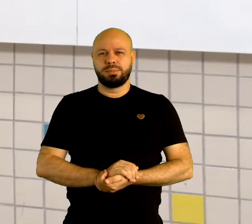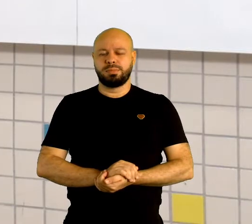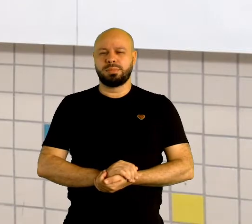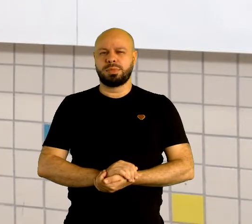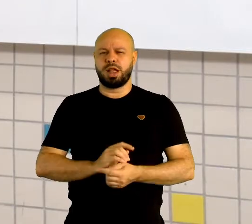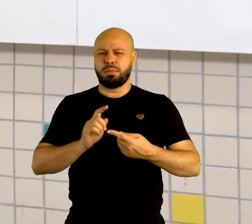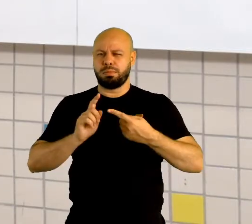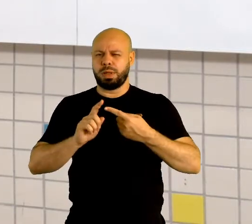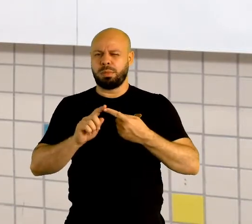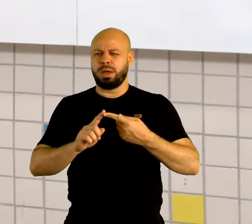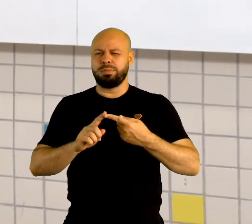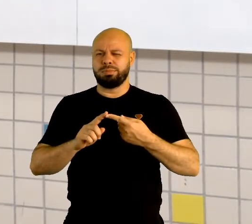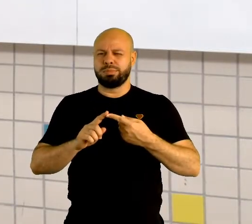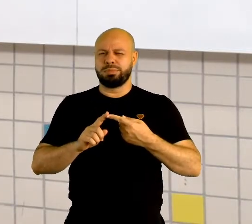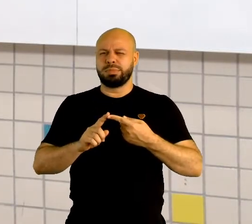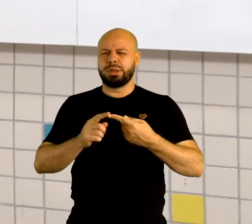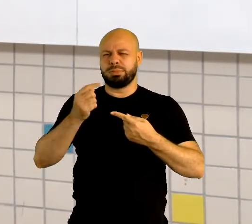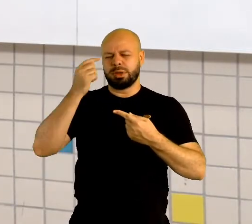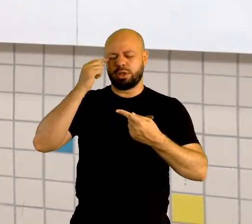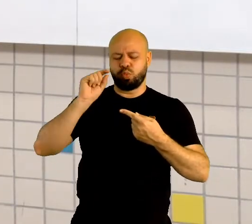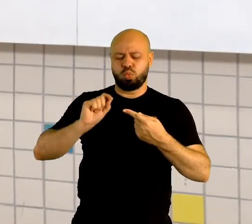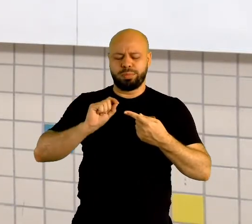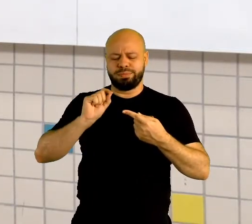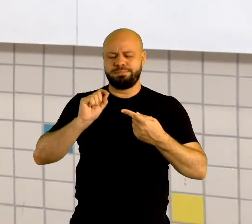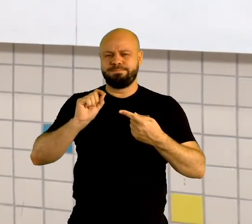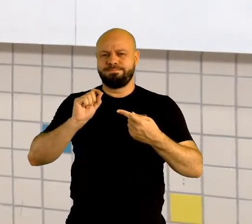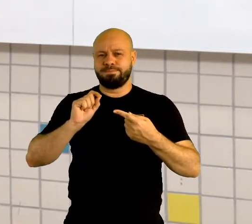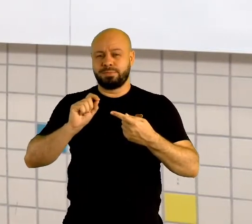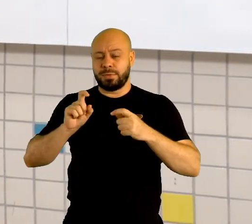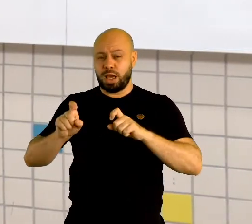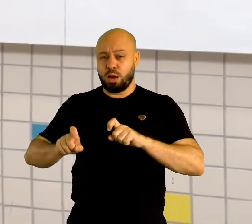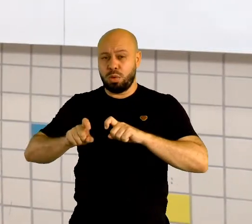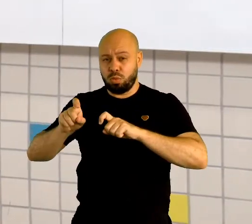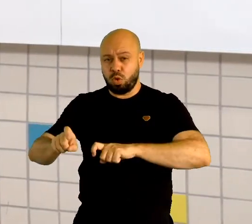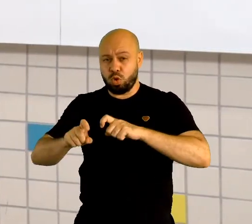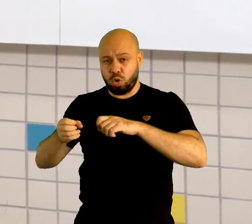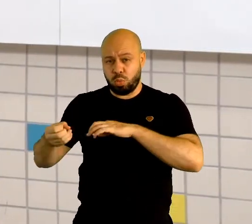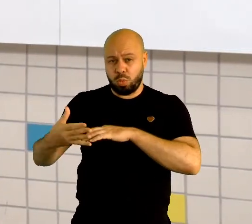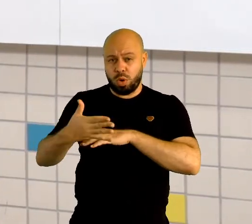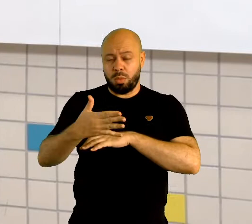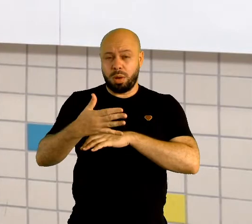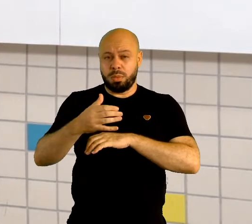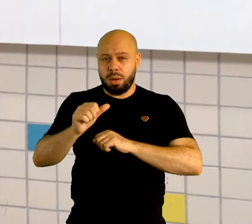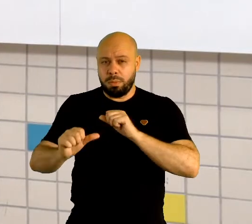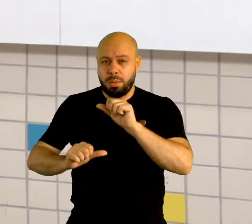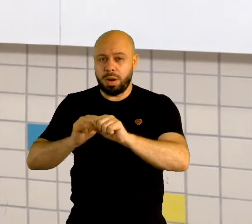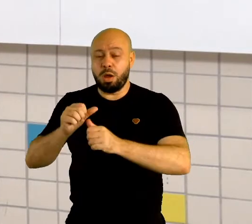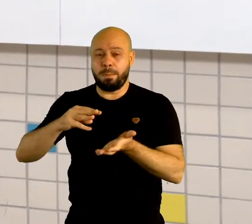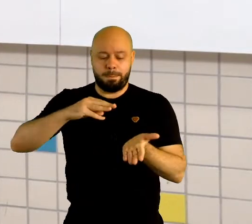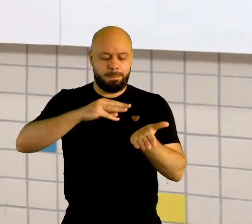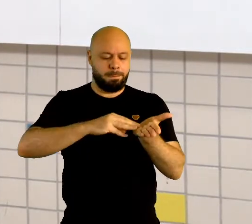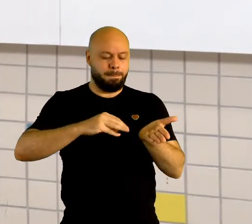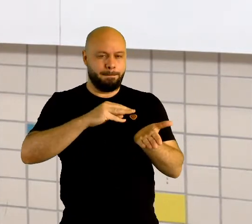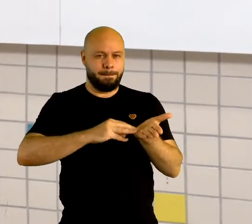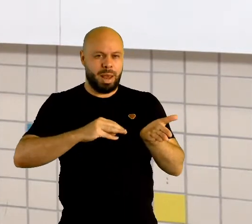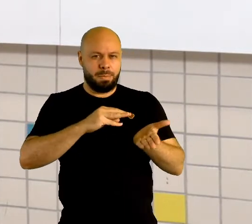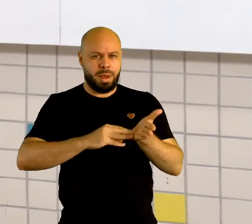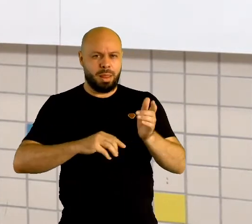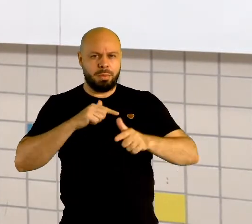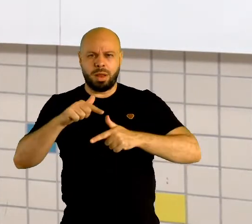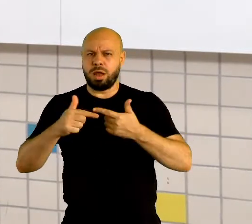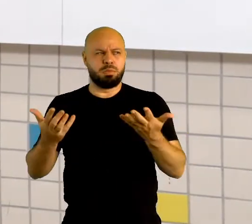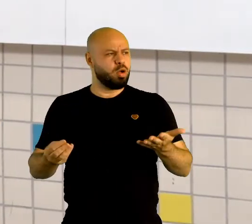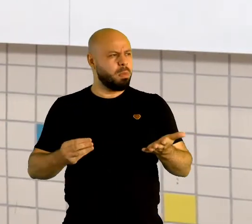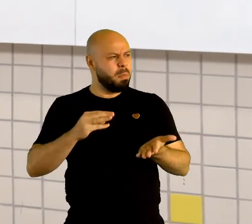que eu trouxe para vocês pensarem foi que a agricultura moderna, ela altera o método da produção. Professor, o que é